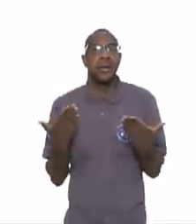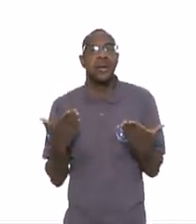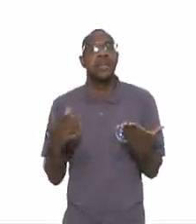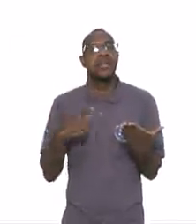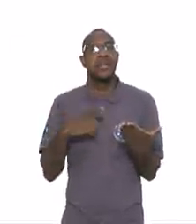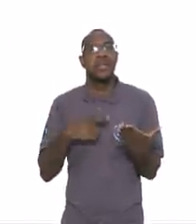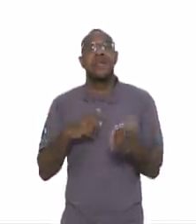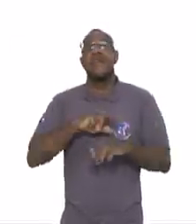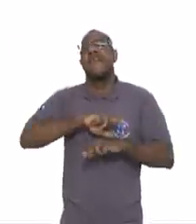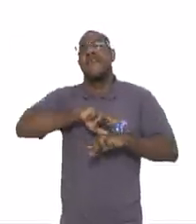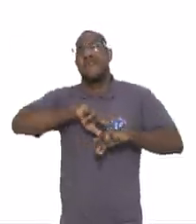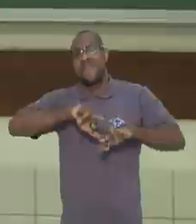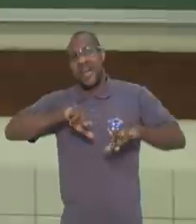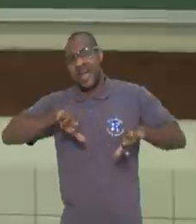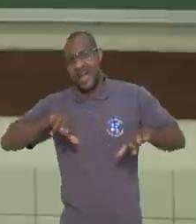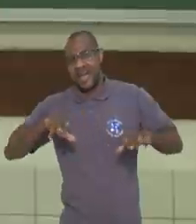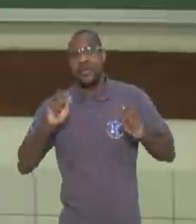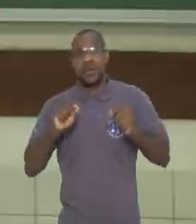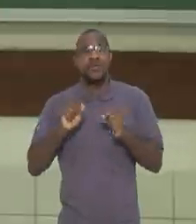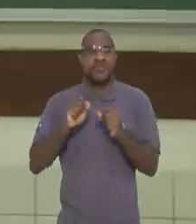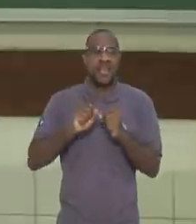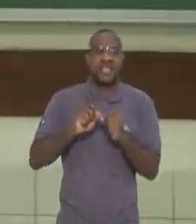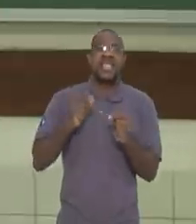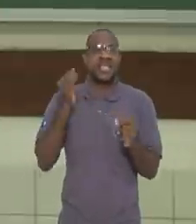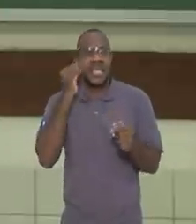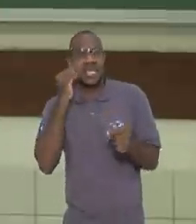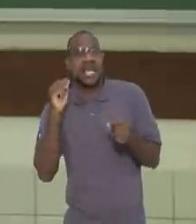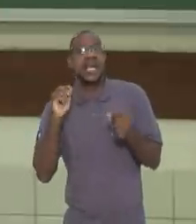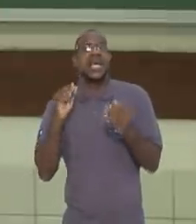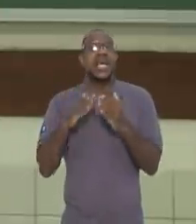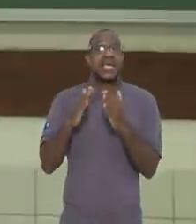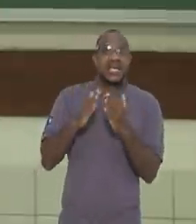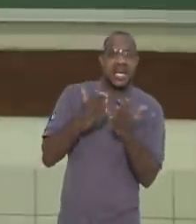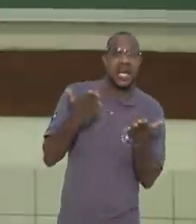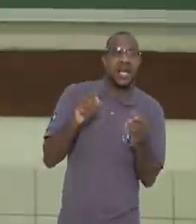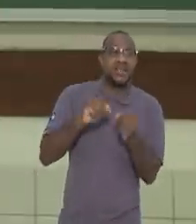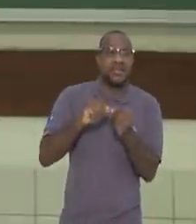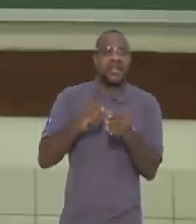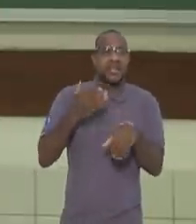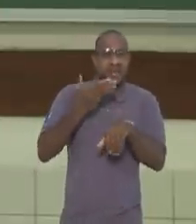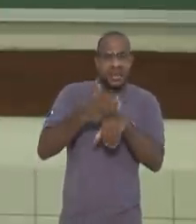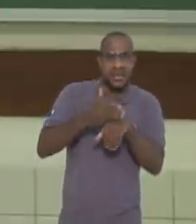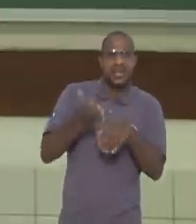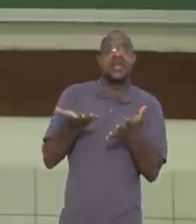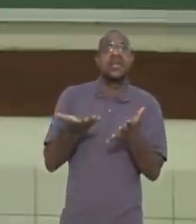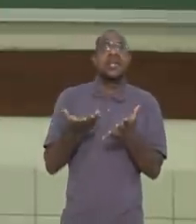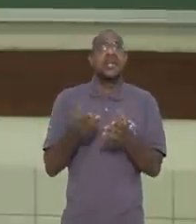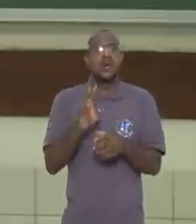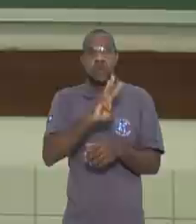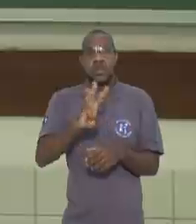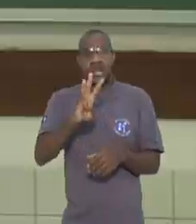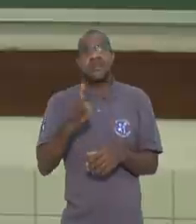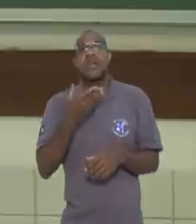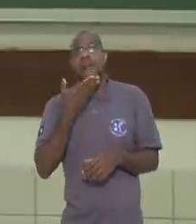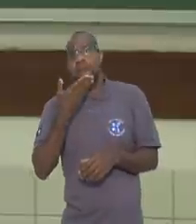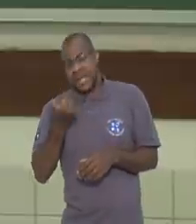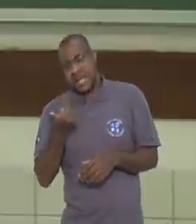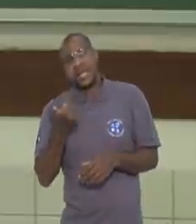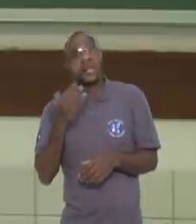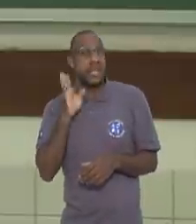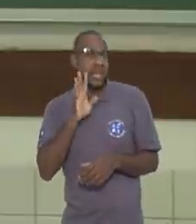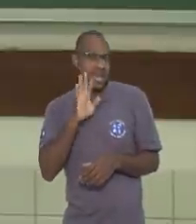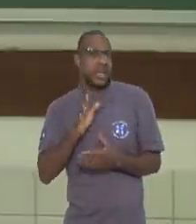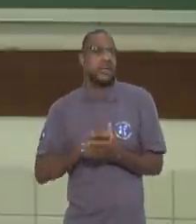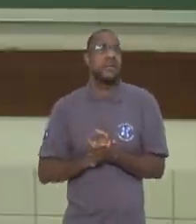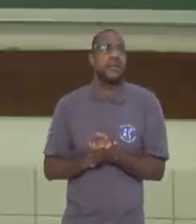repente, né, futuramente numa feira de ciências, ou você quer tentar em casa fazer alguma coisa também, entra lá, vale a pena. O site está bem legal, de um colégio aqui do Paraná.